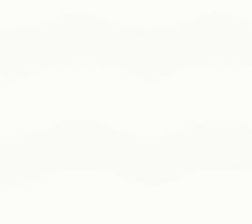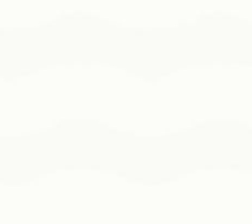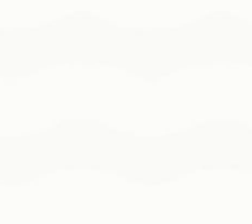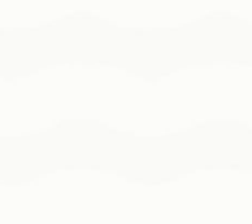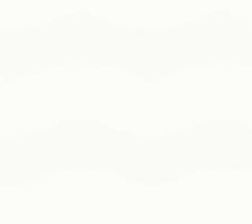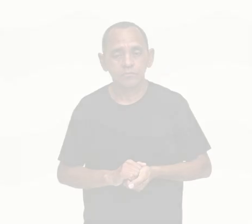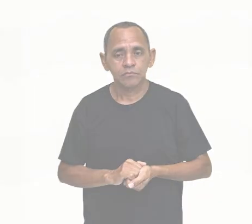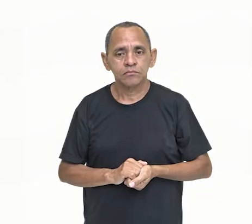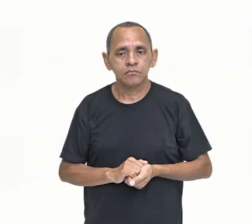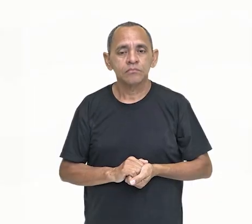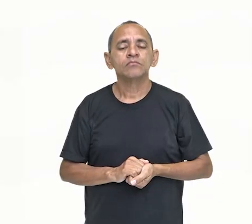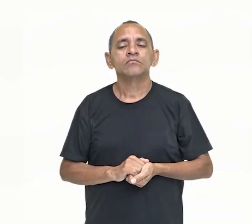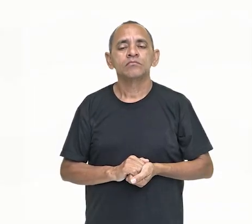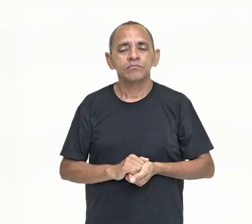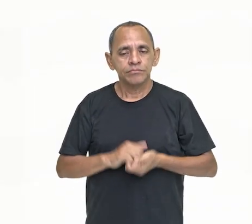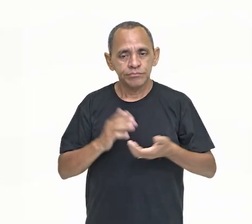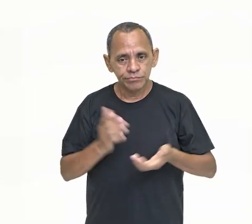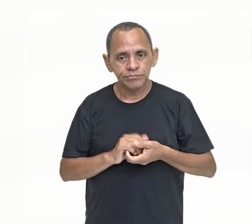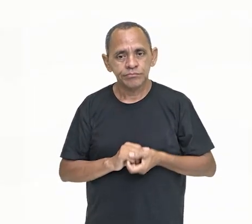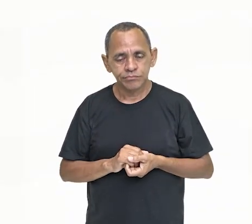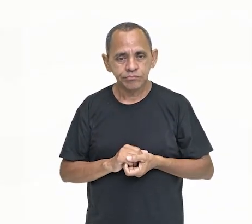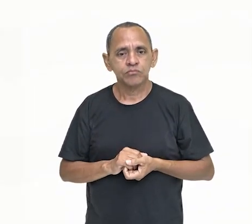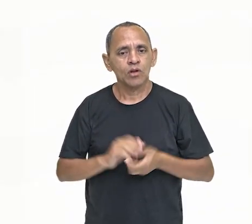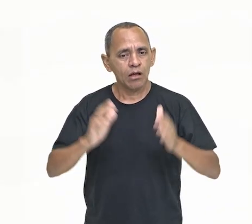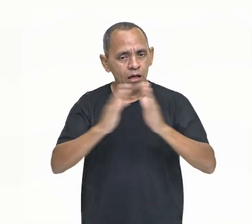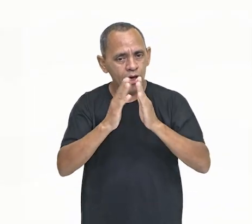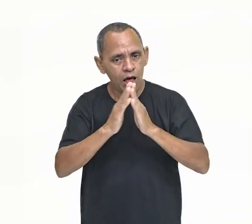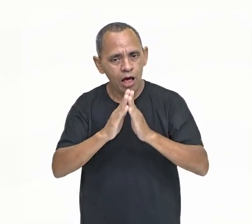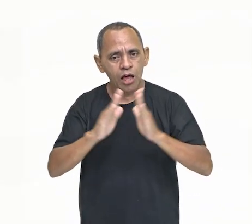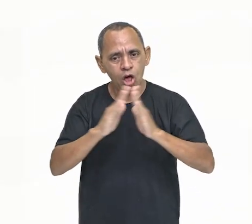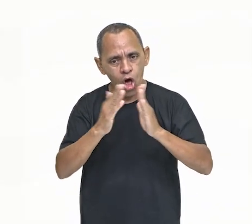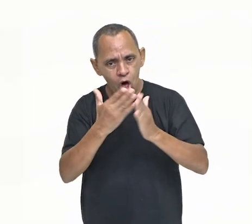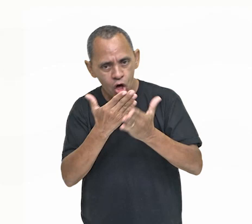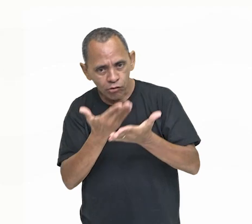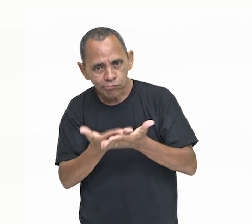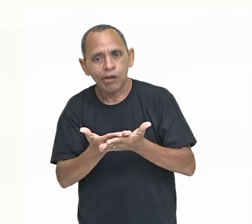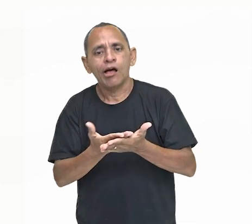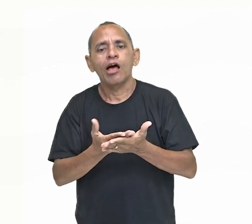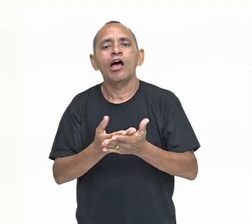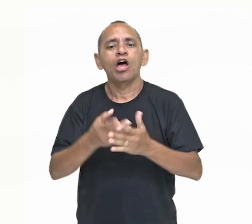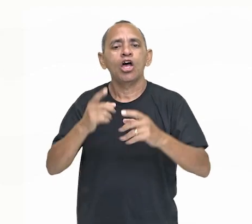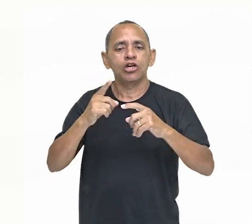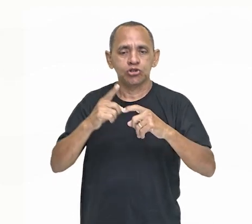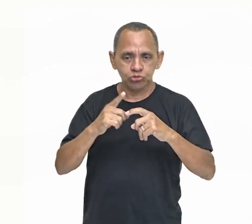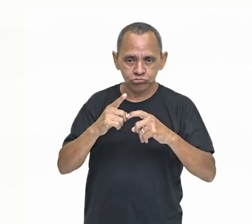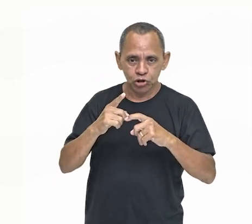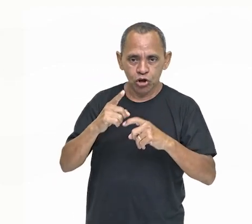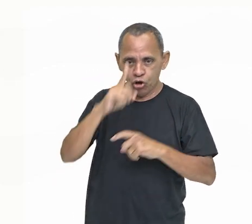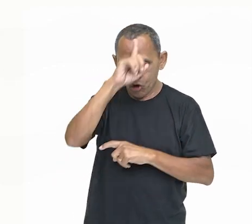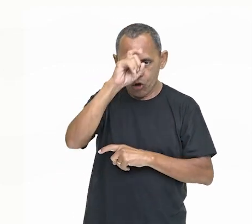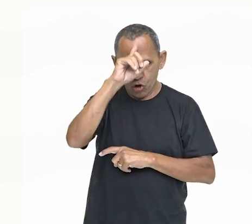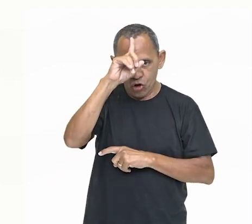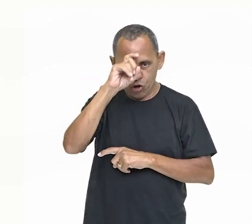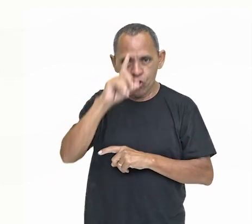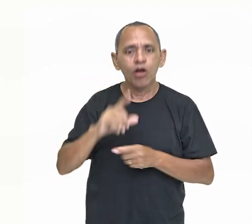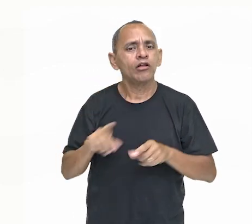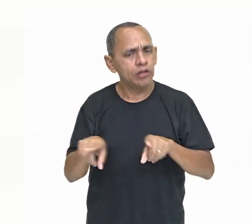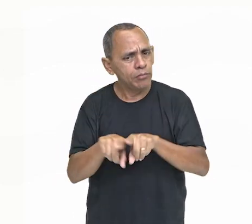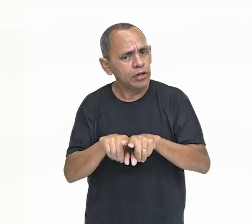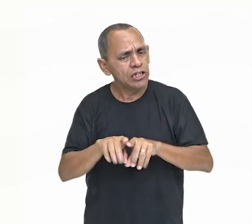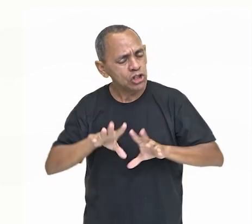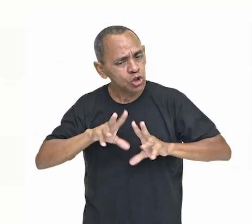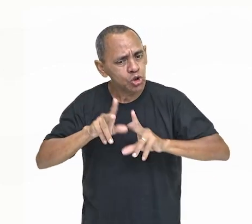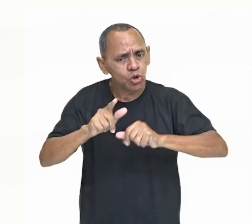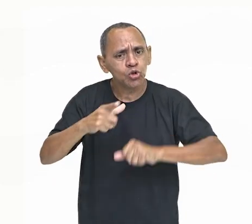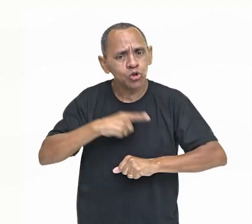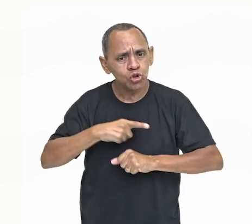elétrico. Em uma casa, em um colégio, em um hospital, todos eles possuem circuito elétrico. E o